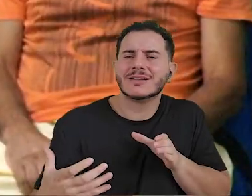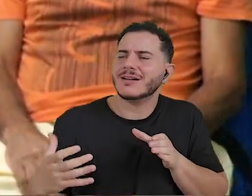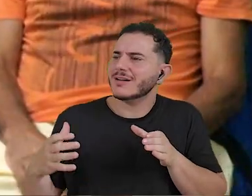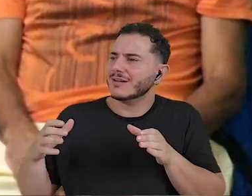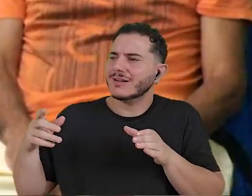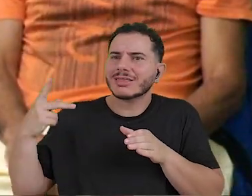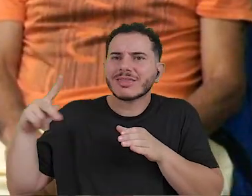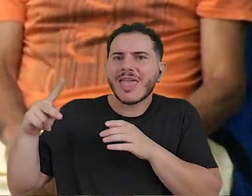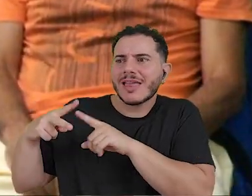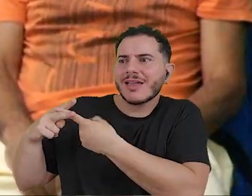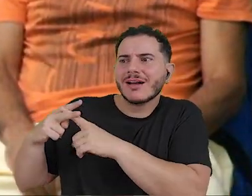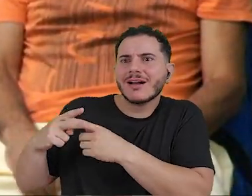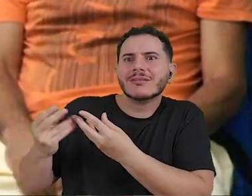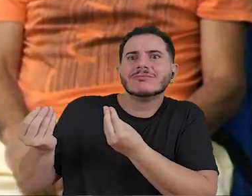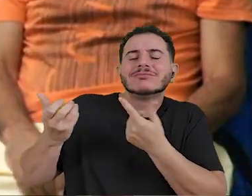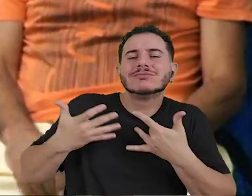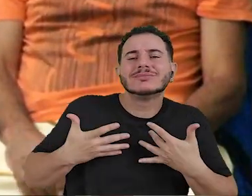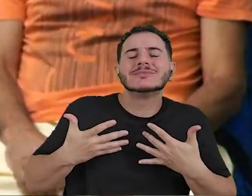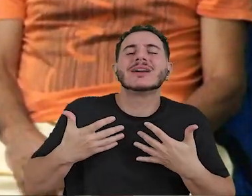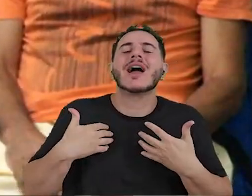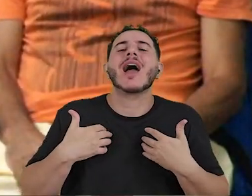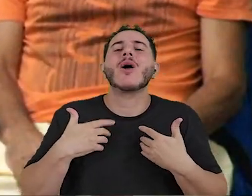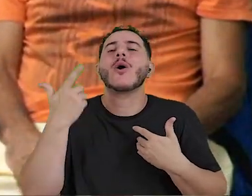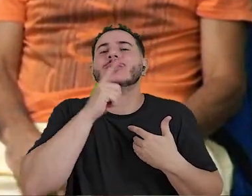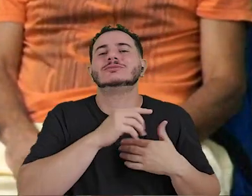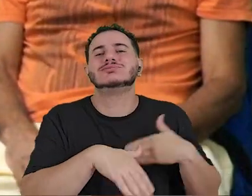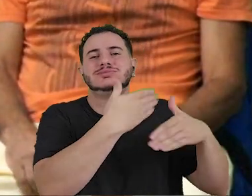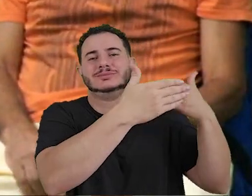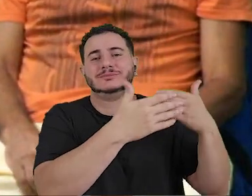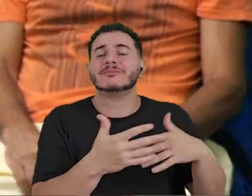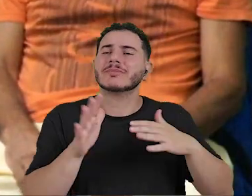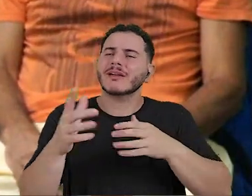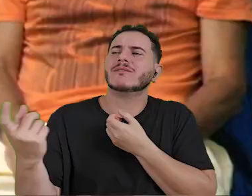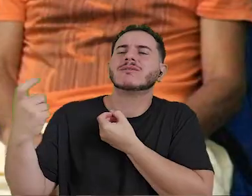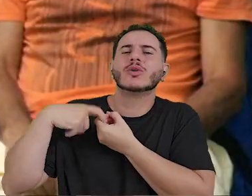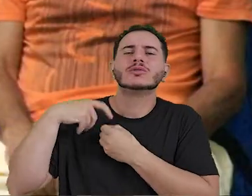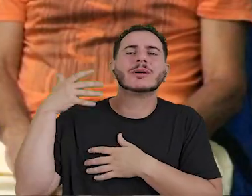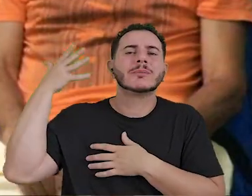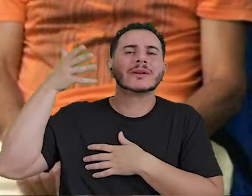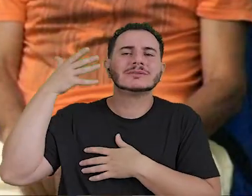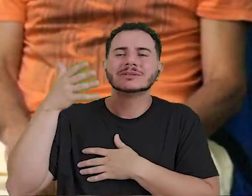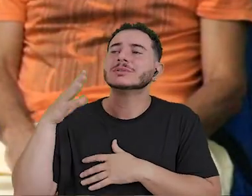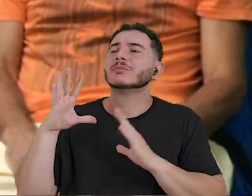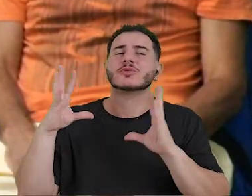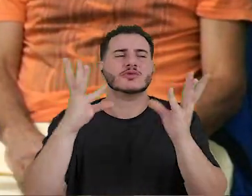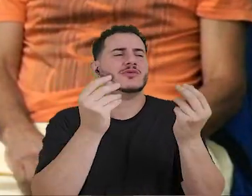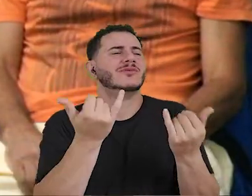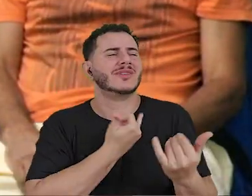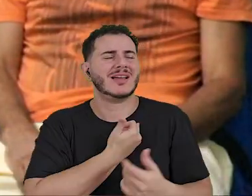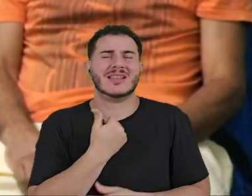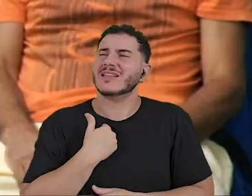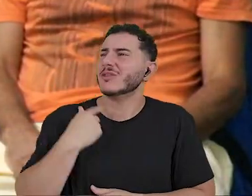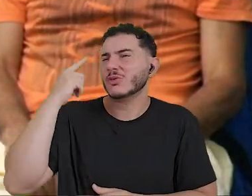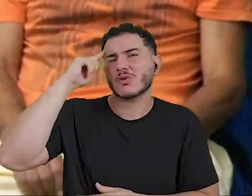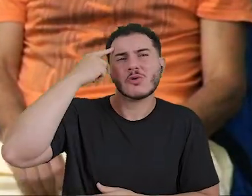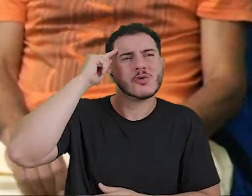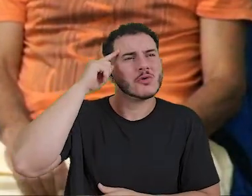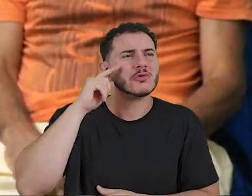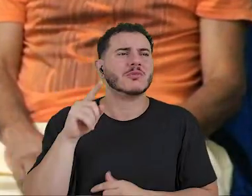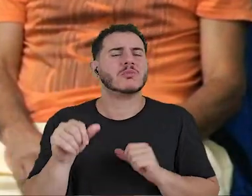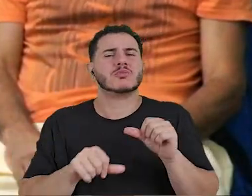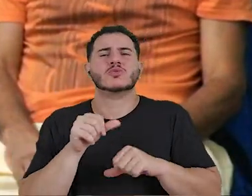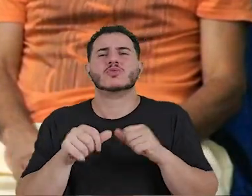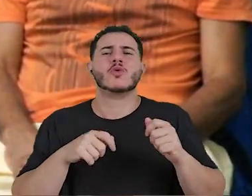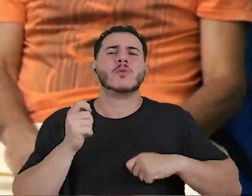Então, voltando à palestra. Ele agora endoidou, quer fazer de maracatu samba. Samba, maraca-samba.